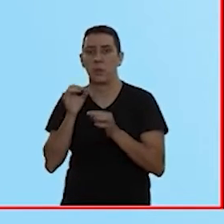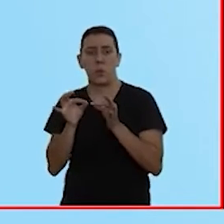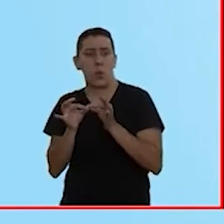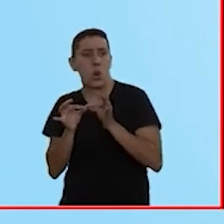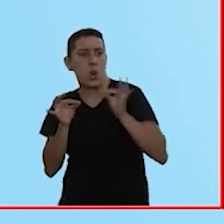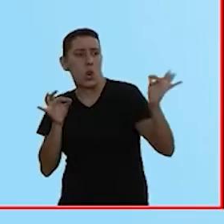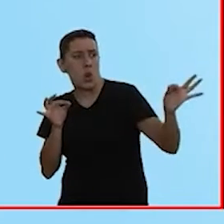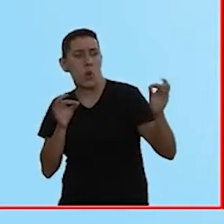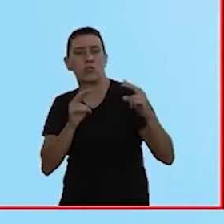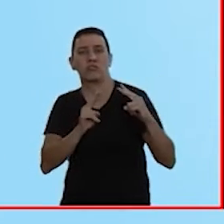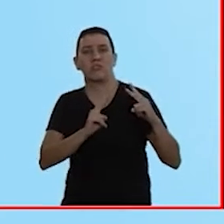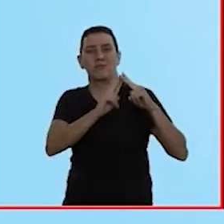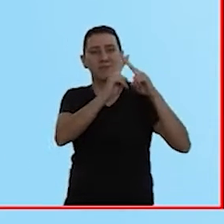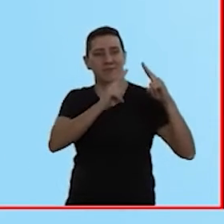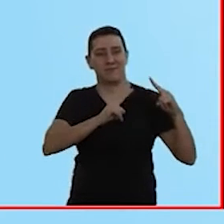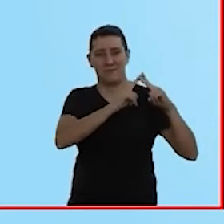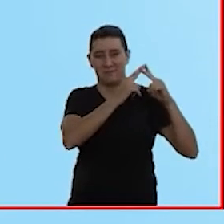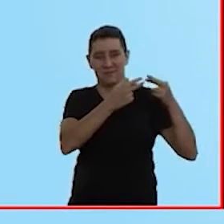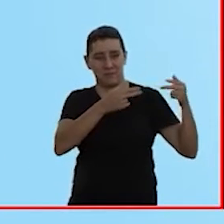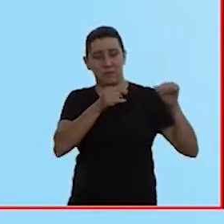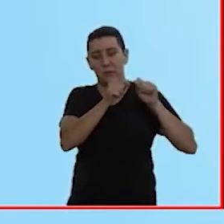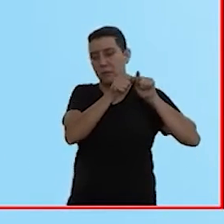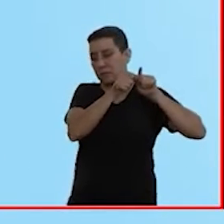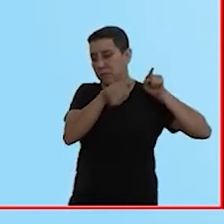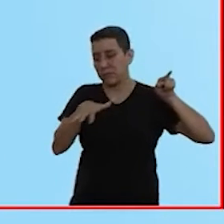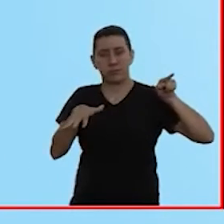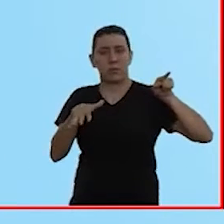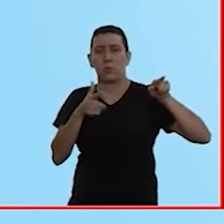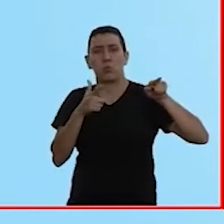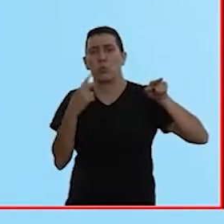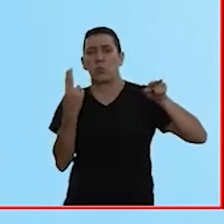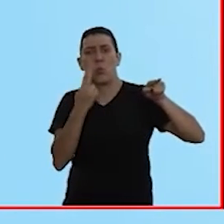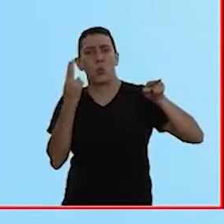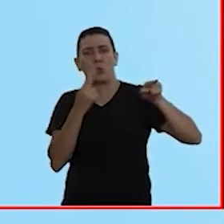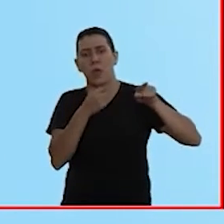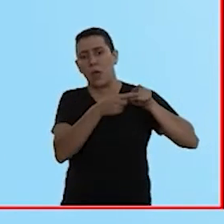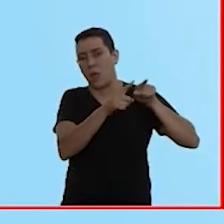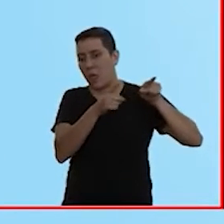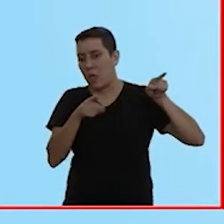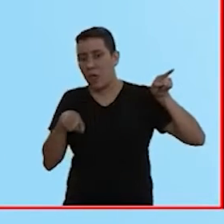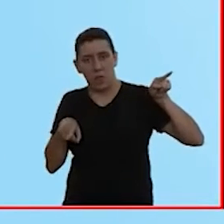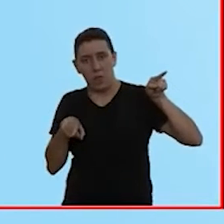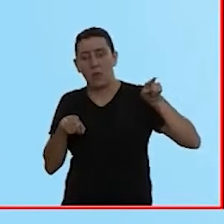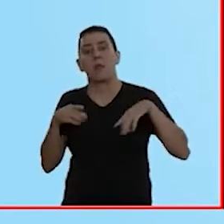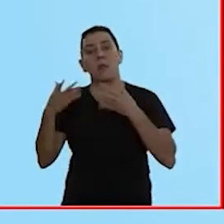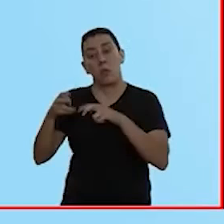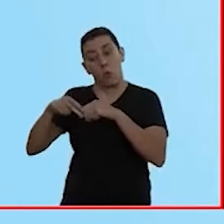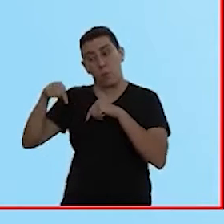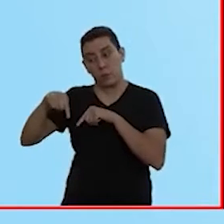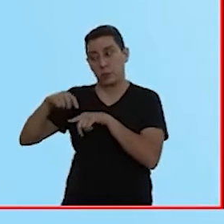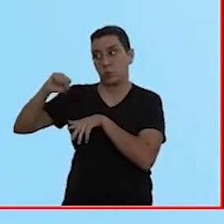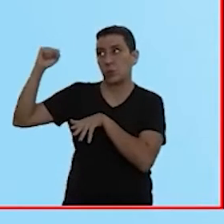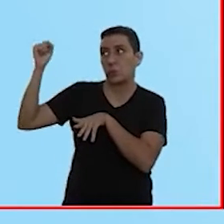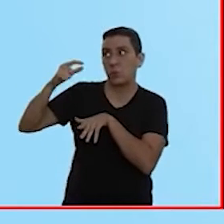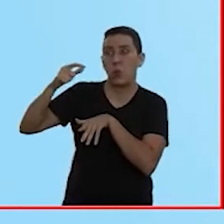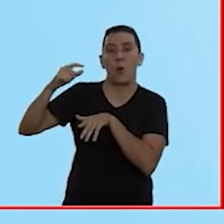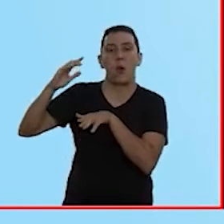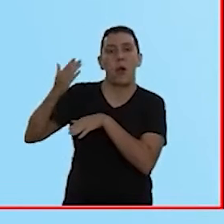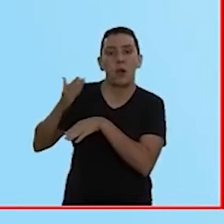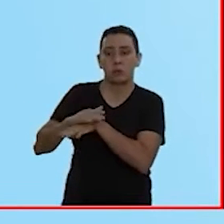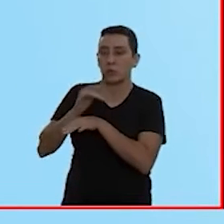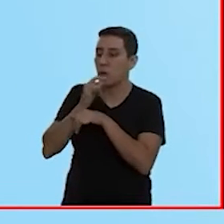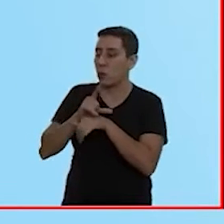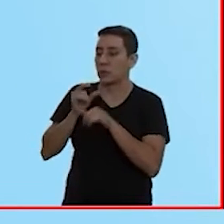em Sistemas isolados a aplicação solar também tem tem uma grande relevância no papel de eletrificação Rural e